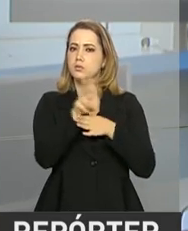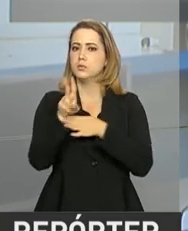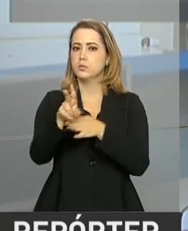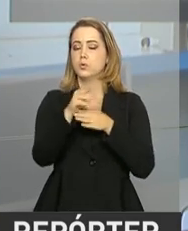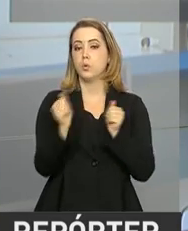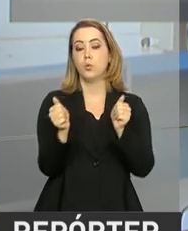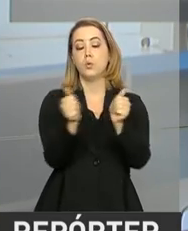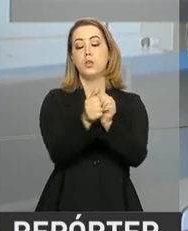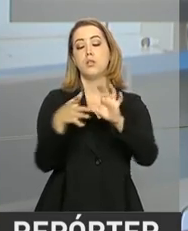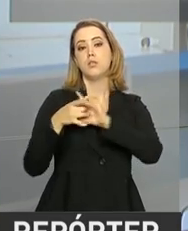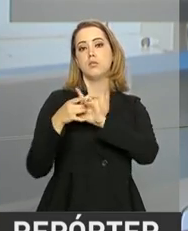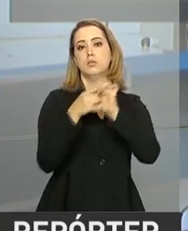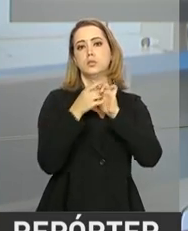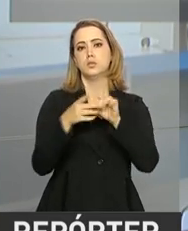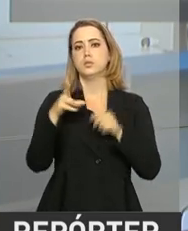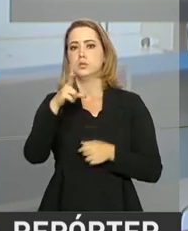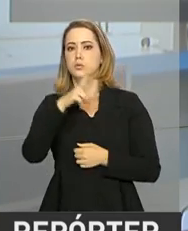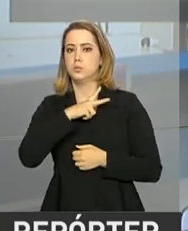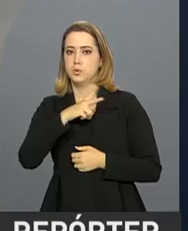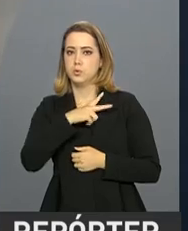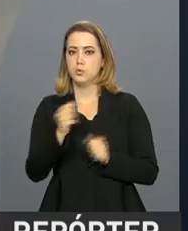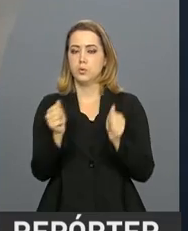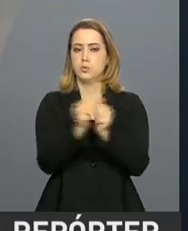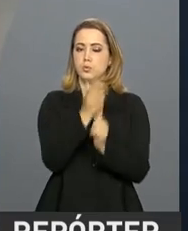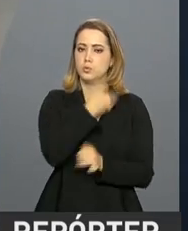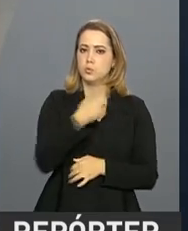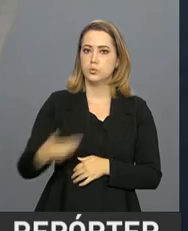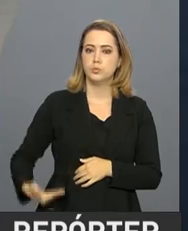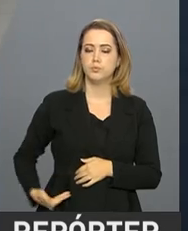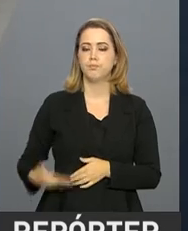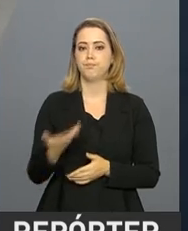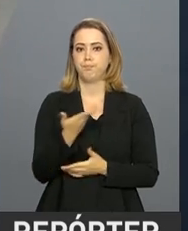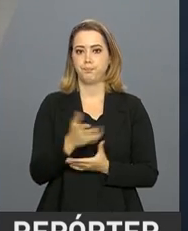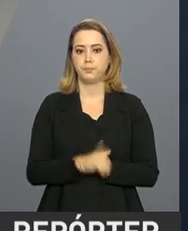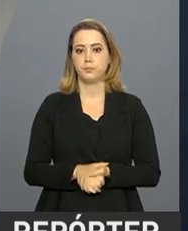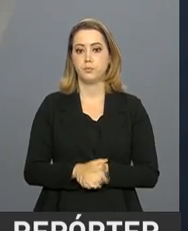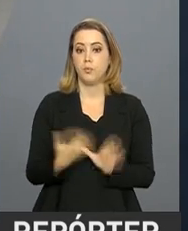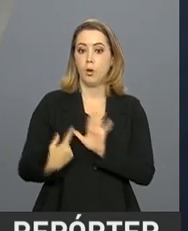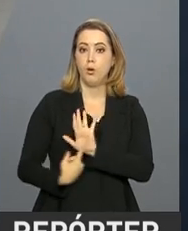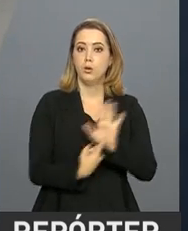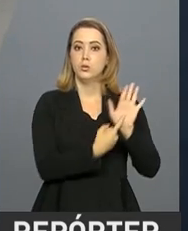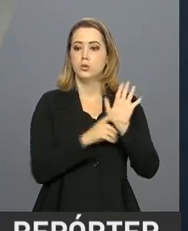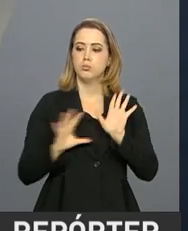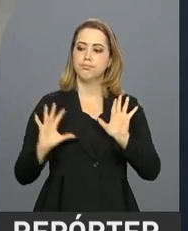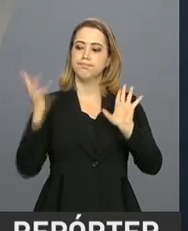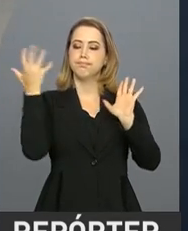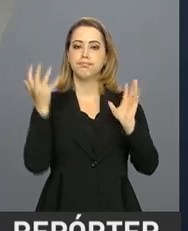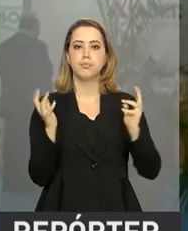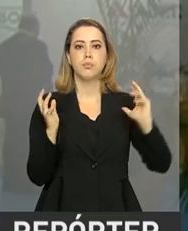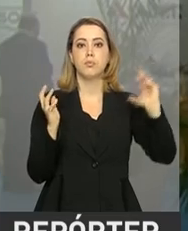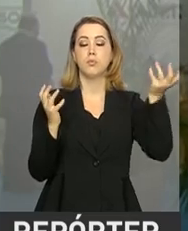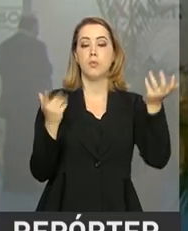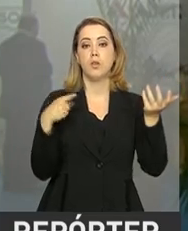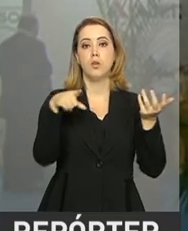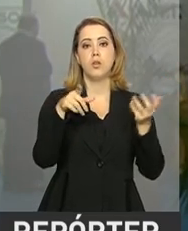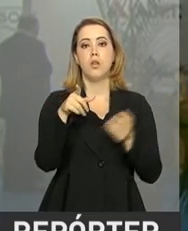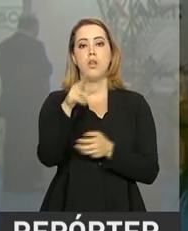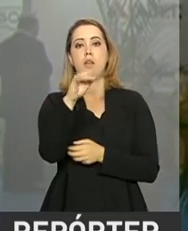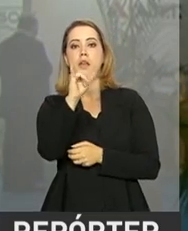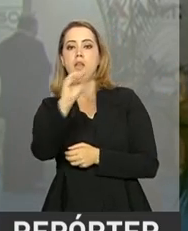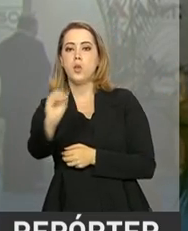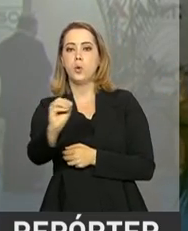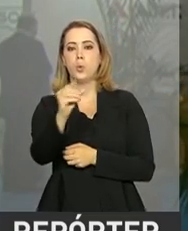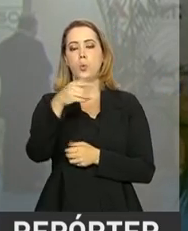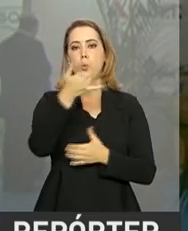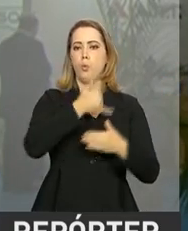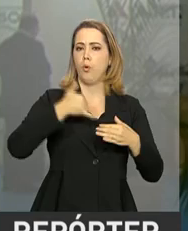iniciativa privada para gerar empregos. A exposição e conferência Rio Óleo e Gás é o maior encontro